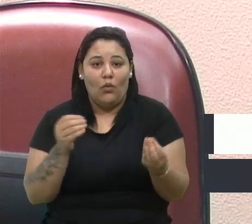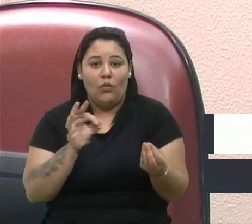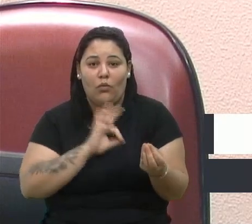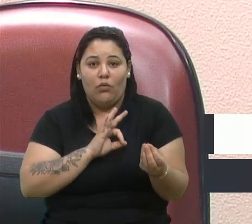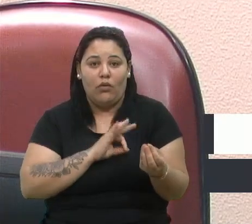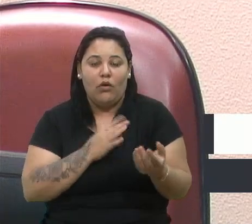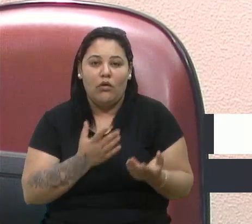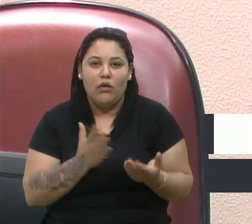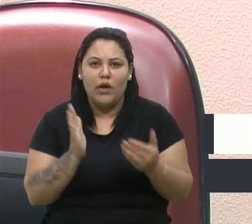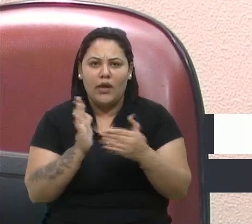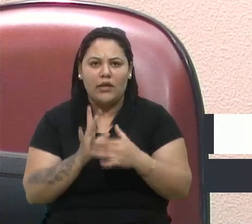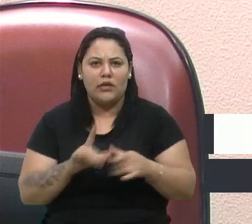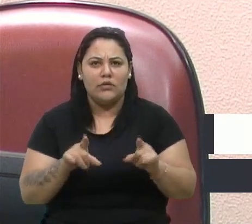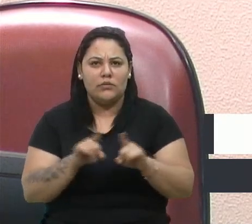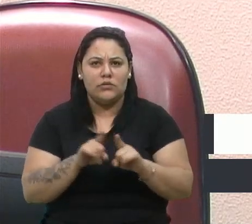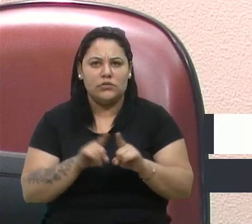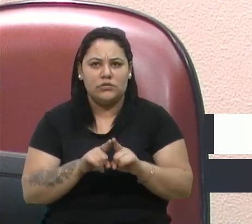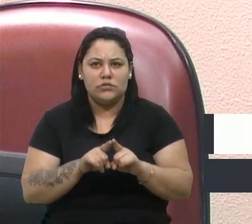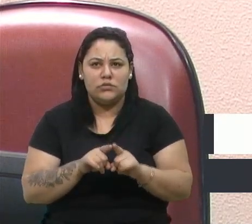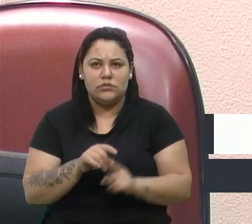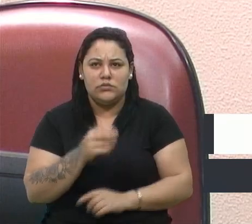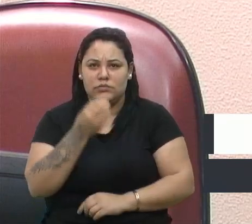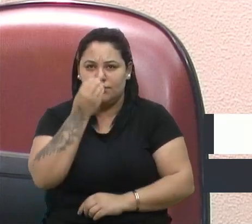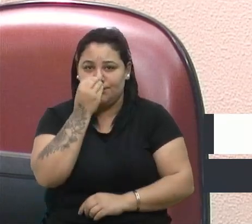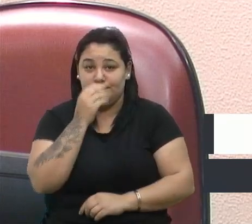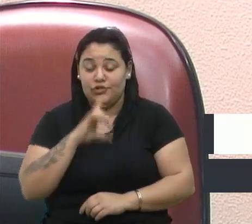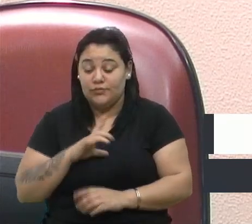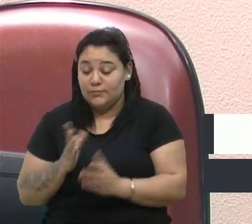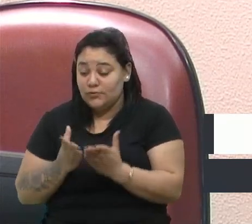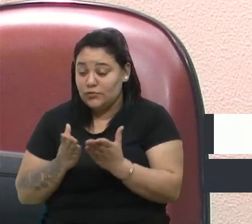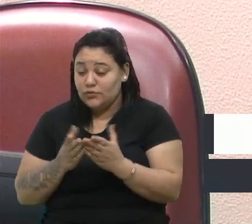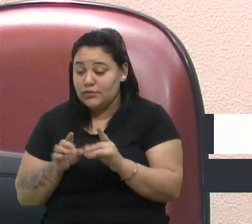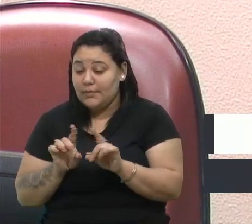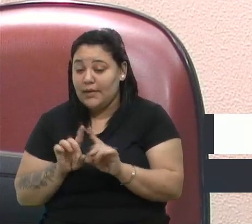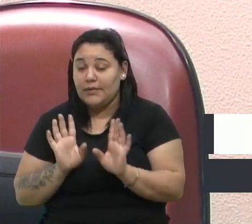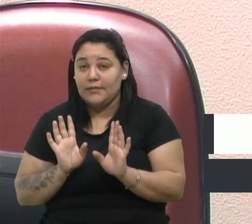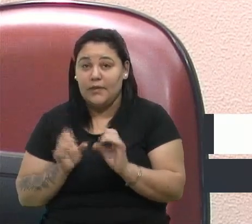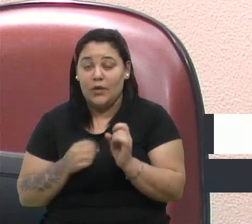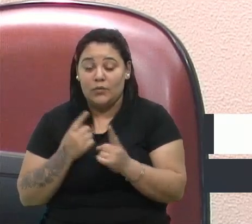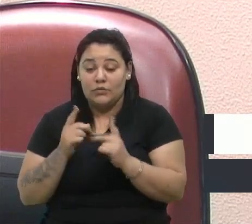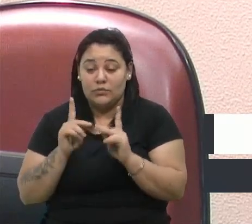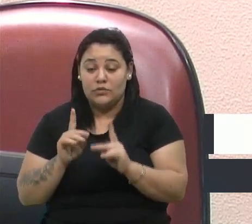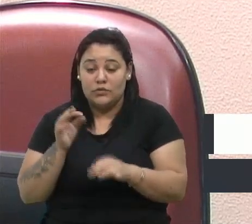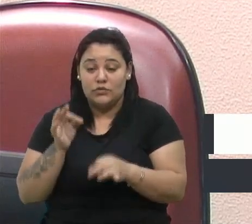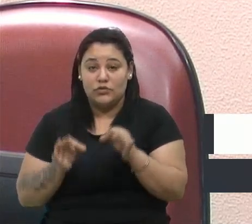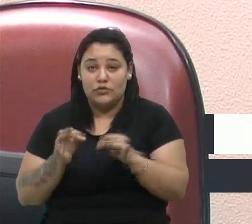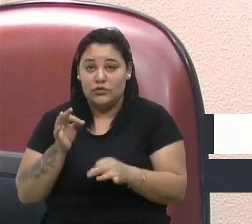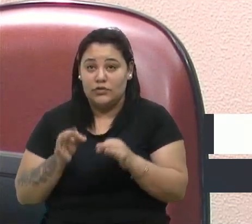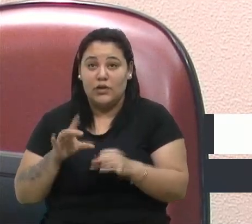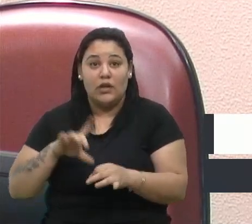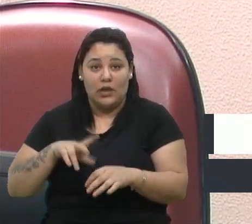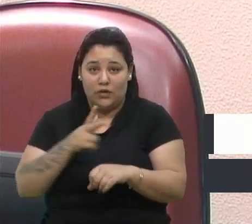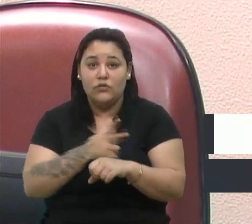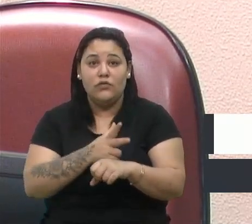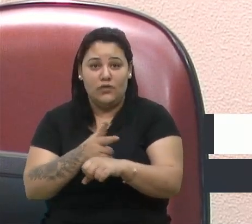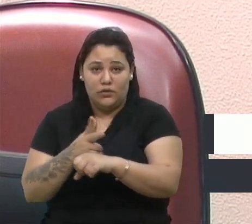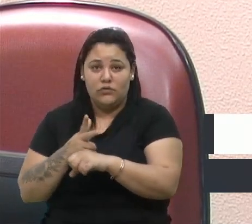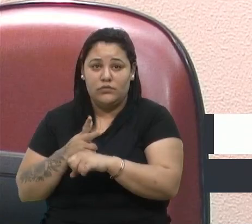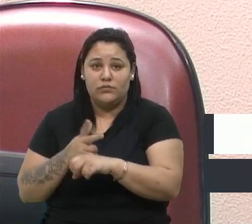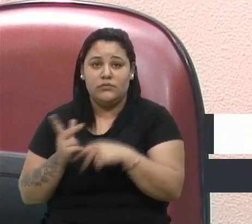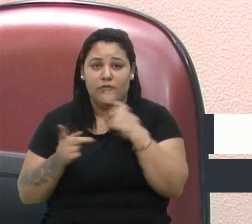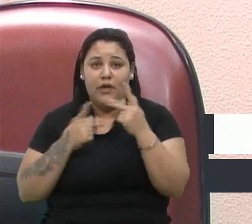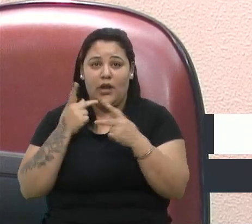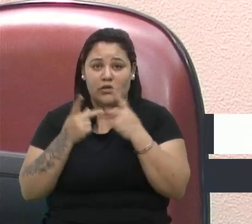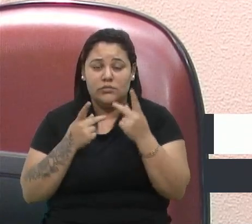e até de uns abobados um pouco mais estudados, que foi um pessoal aí do judiciário aí, que tem os vídeos aí, inclusive, dizendo